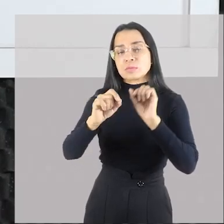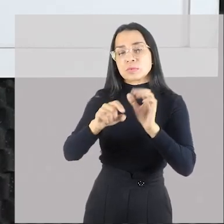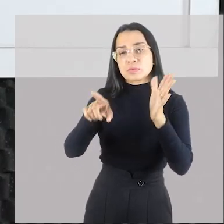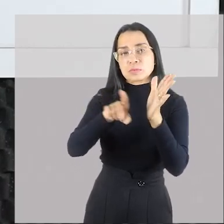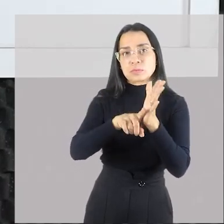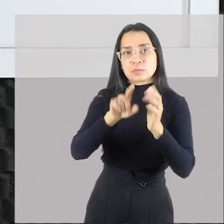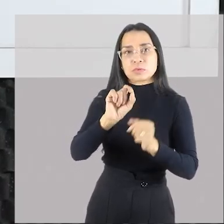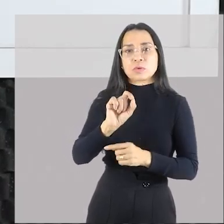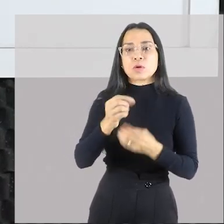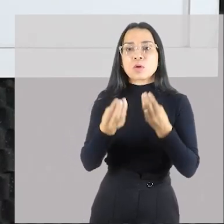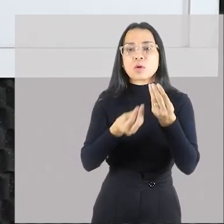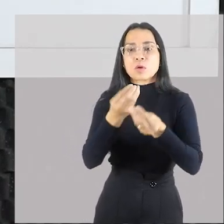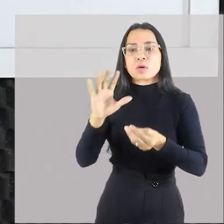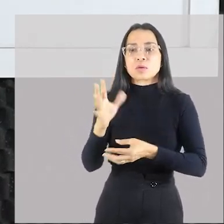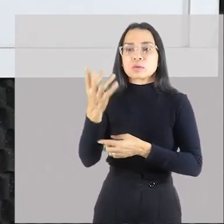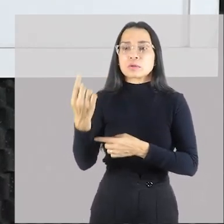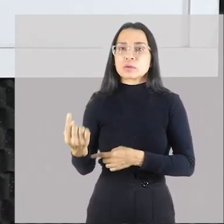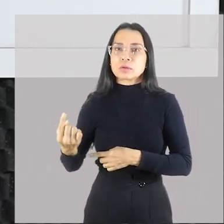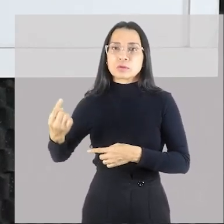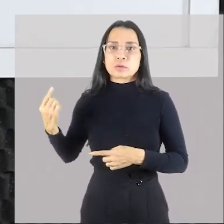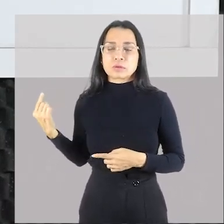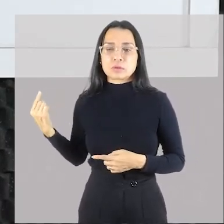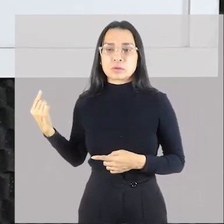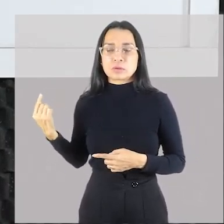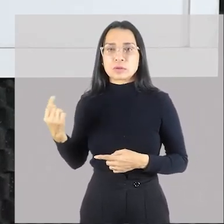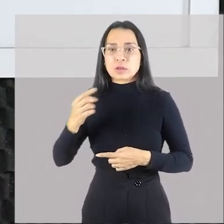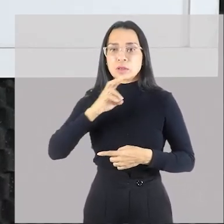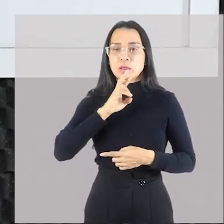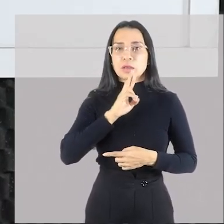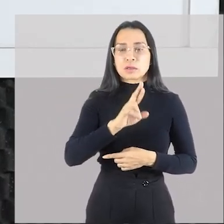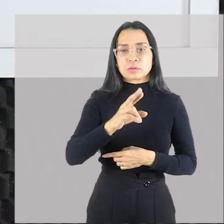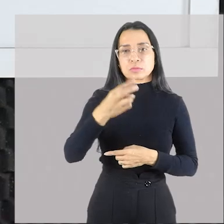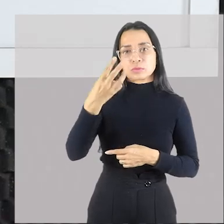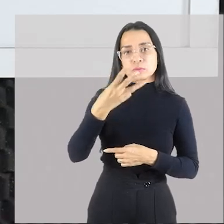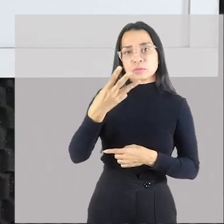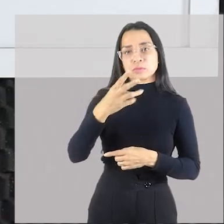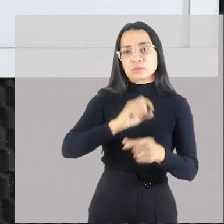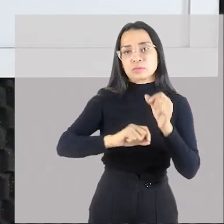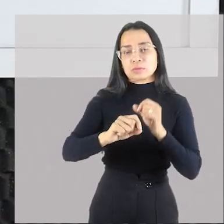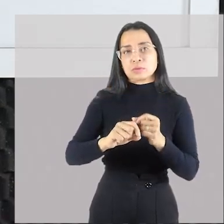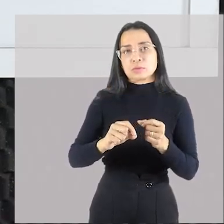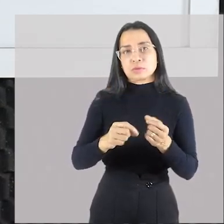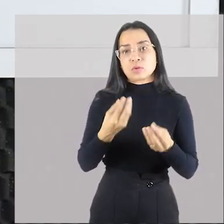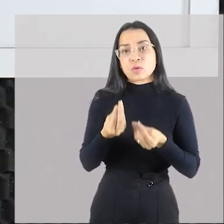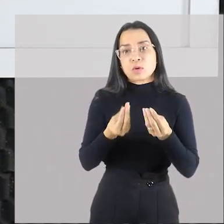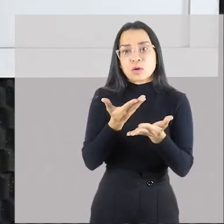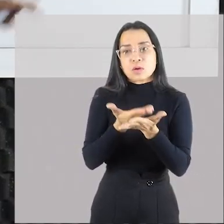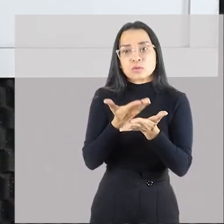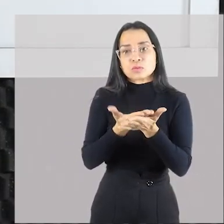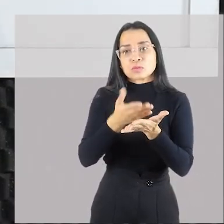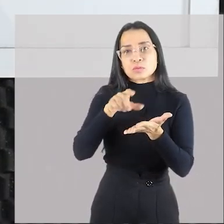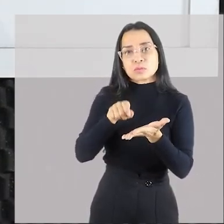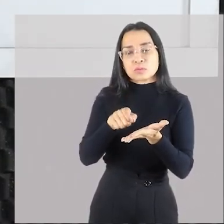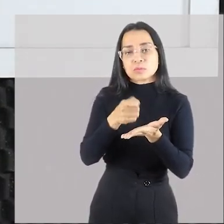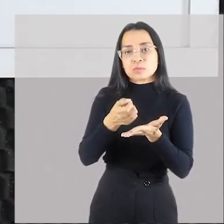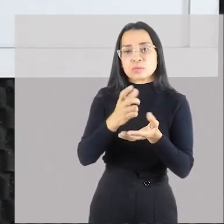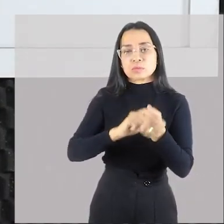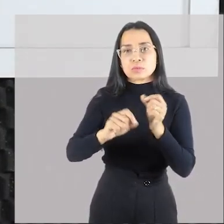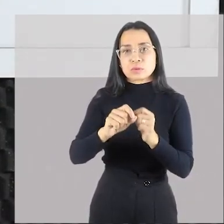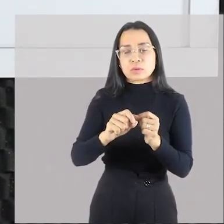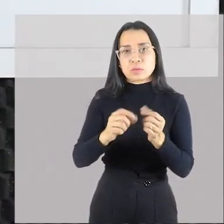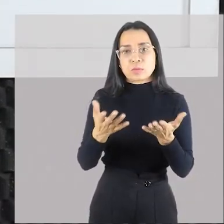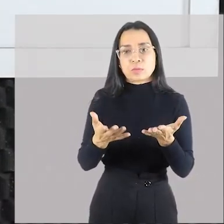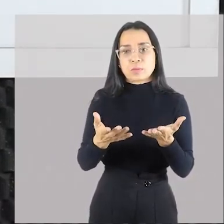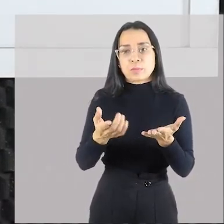aqui, ó. Certo? Então, respondendo essas três coisas. Isso aqui já é um estudo de sinal. Geométrico,